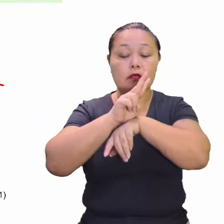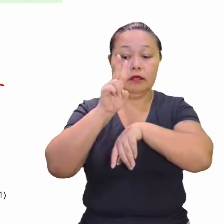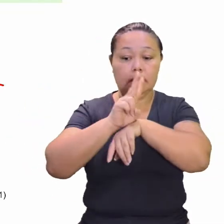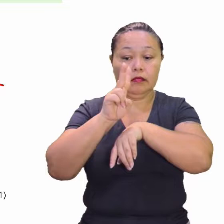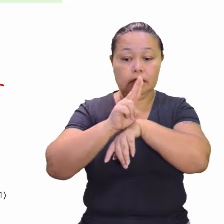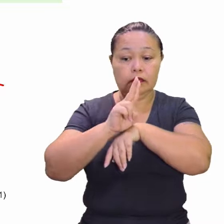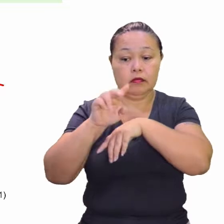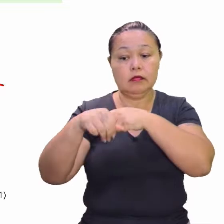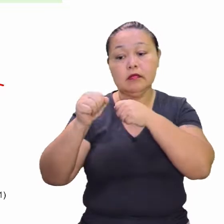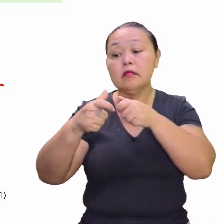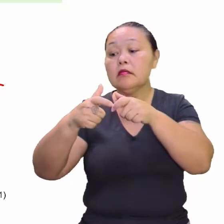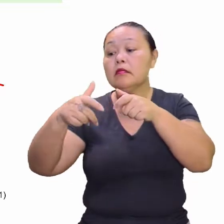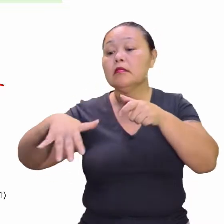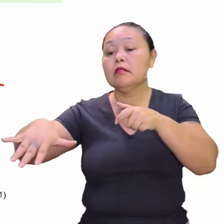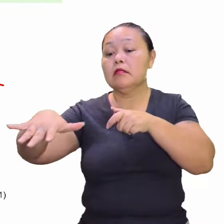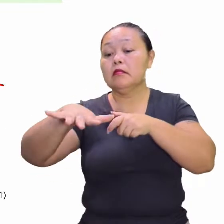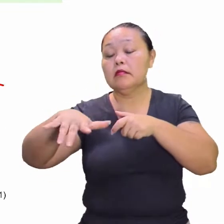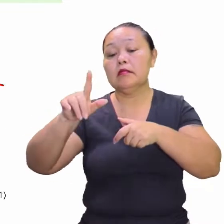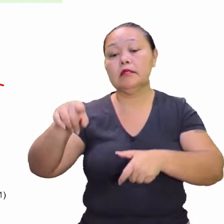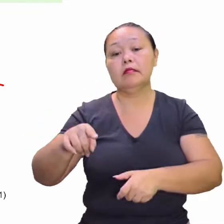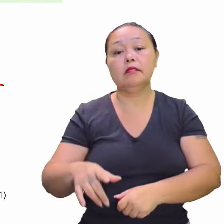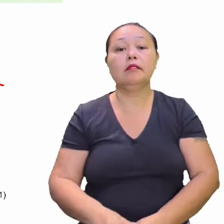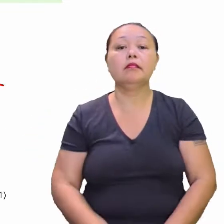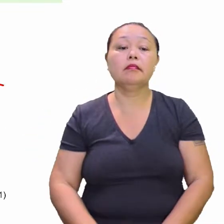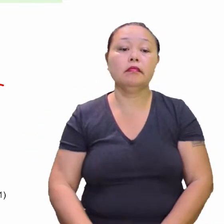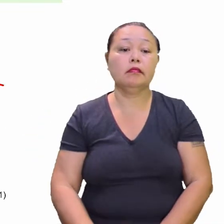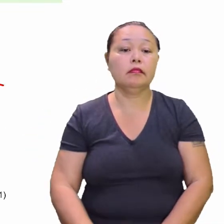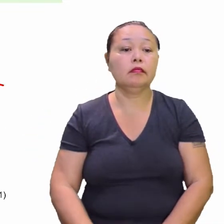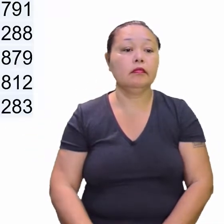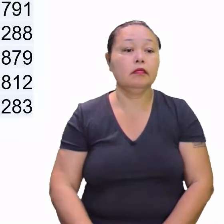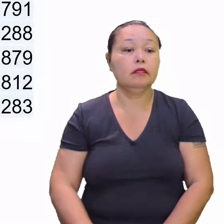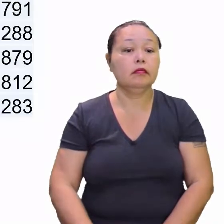preservação. Exatamente. A maioria deles. Muito bem. É isso? Muito bem.